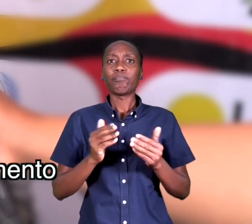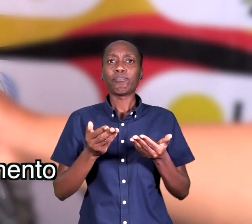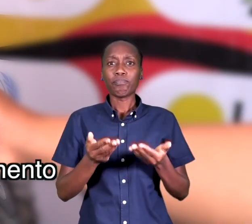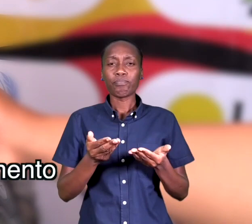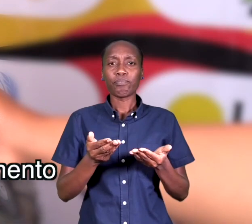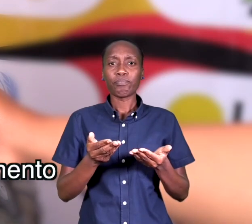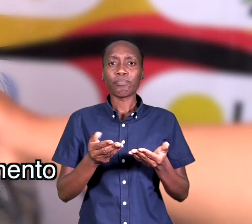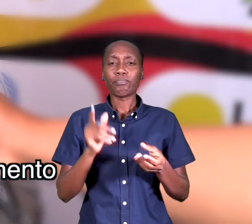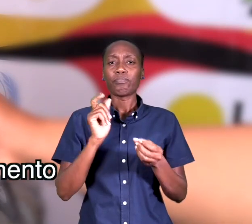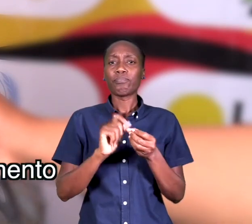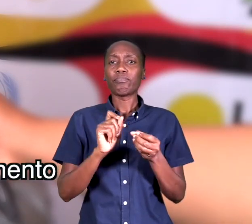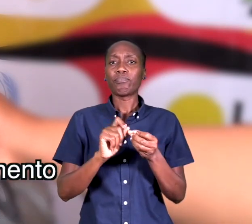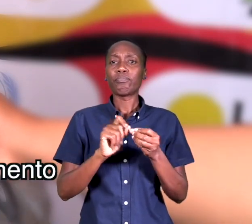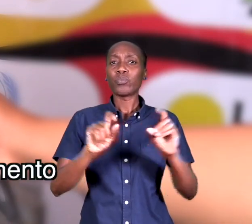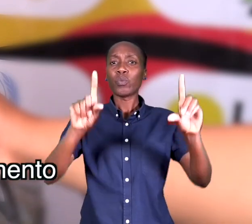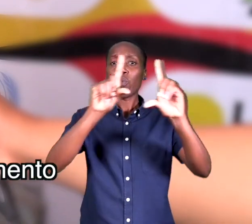Sustentável.